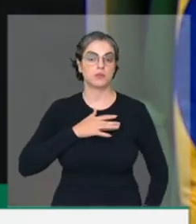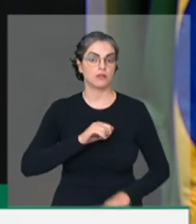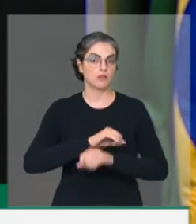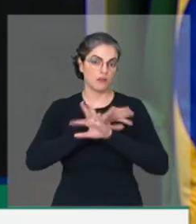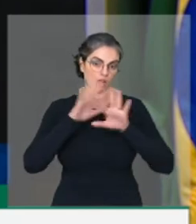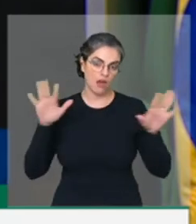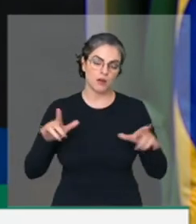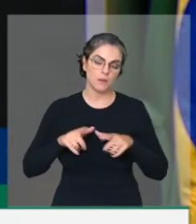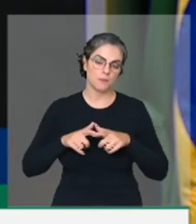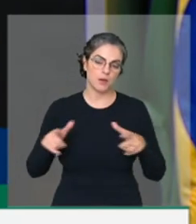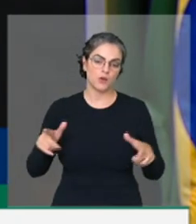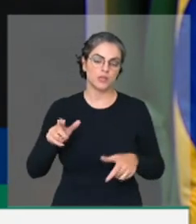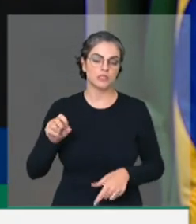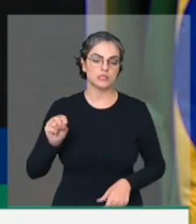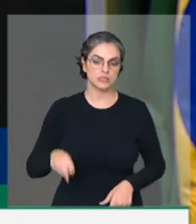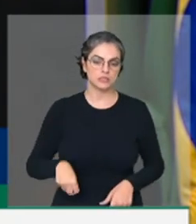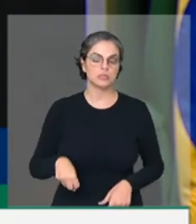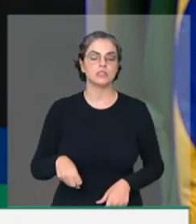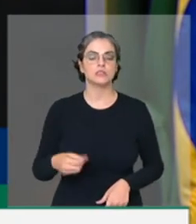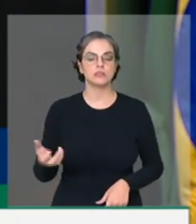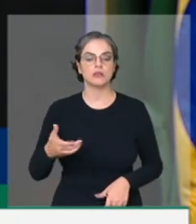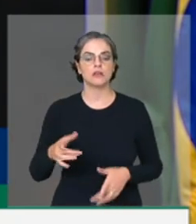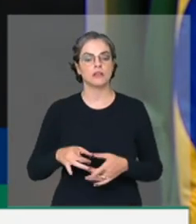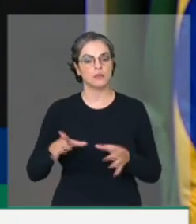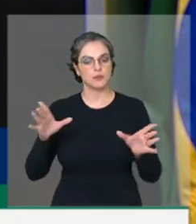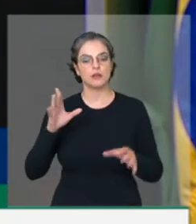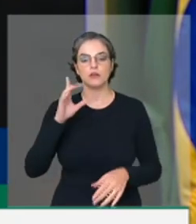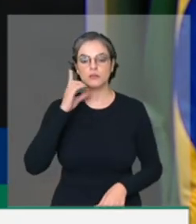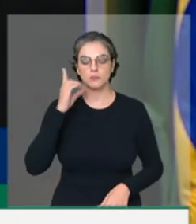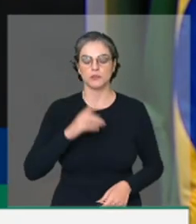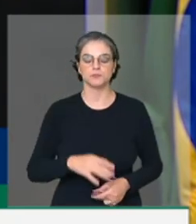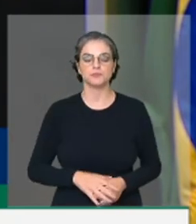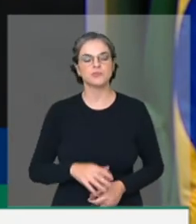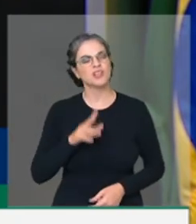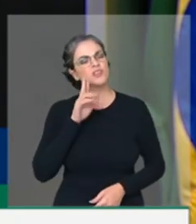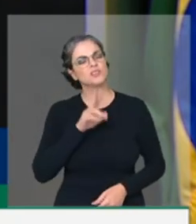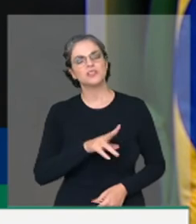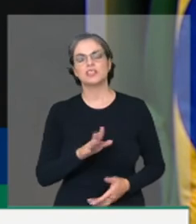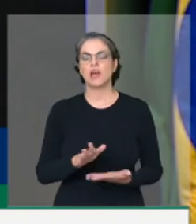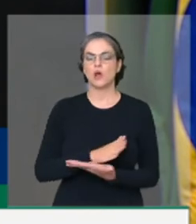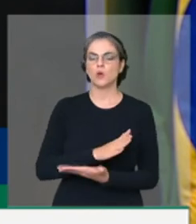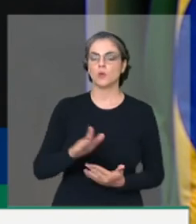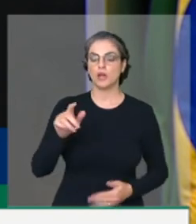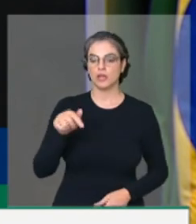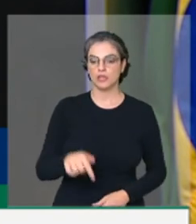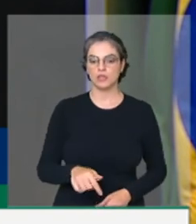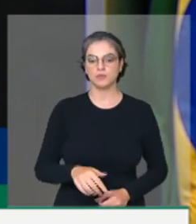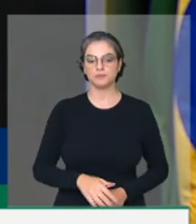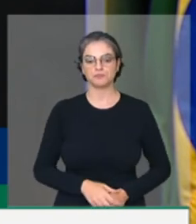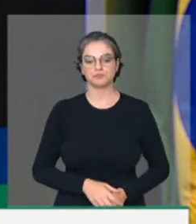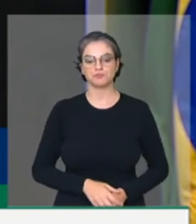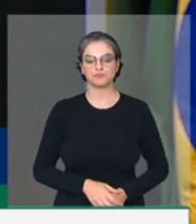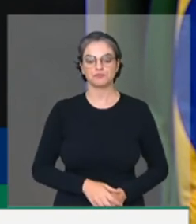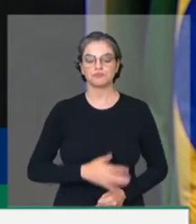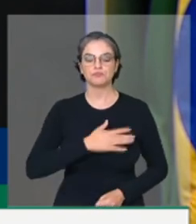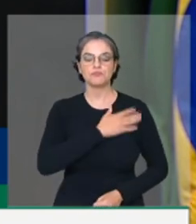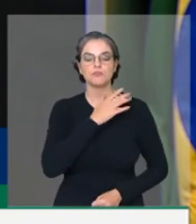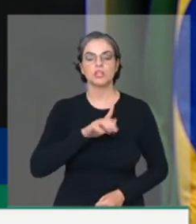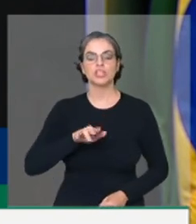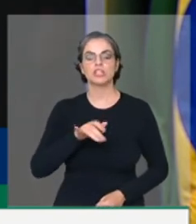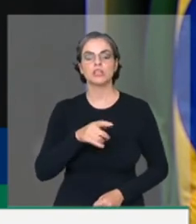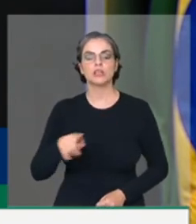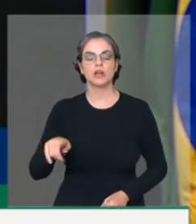PROS votou pela soltura do deputado. Eu vi aqui alguns discursos, deputado General Girão, que seriam